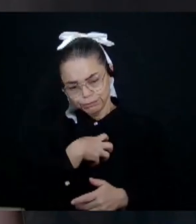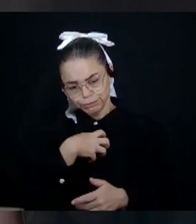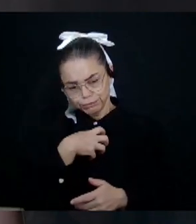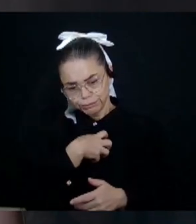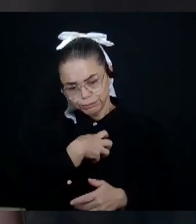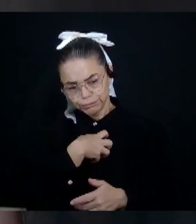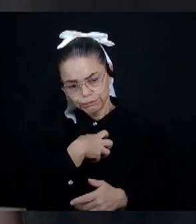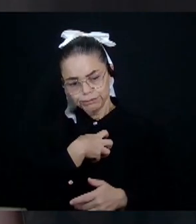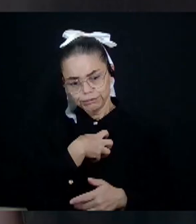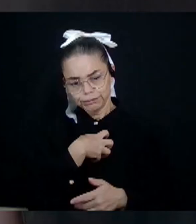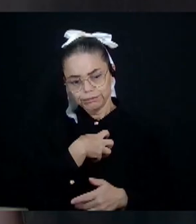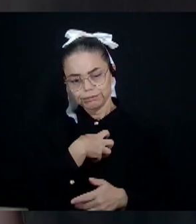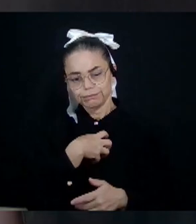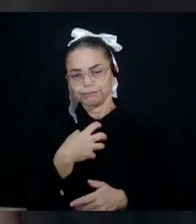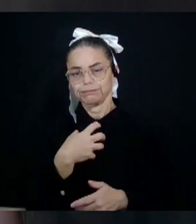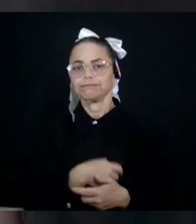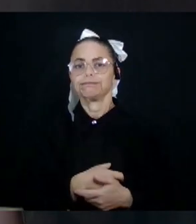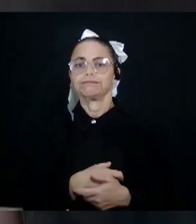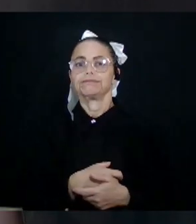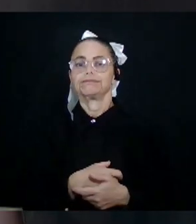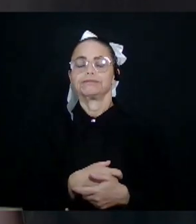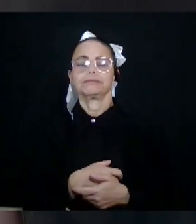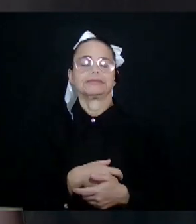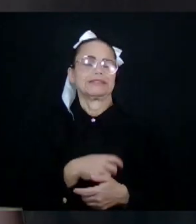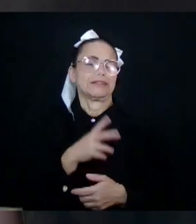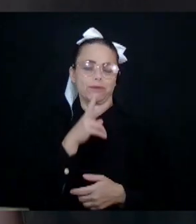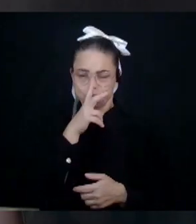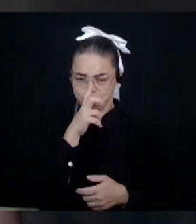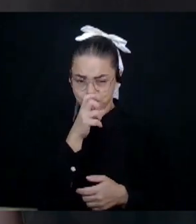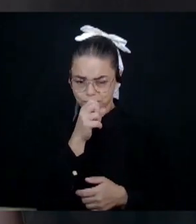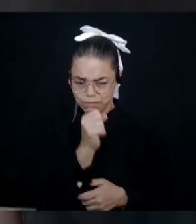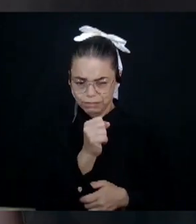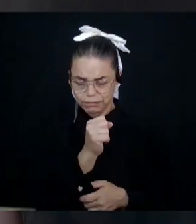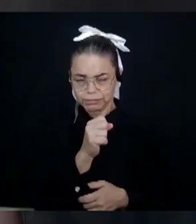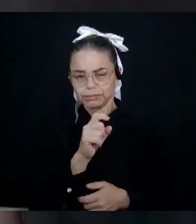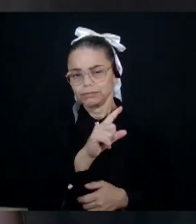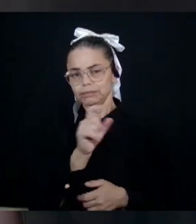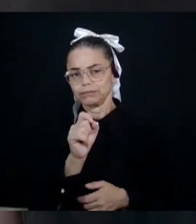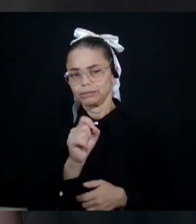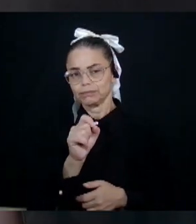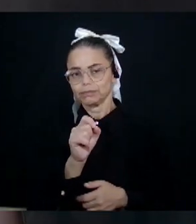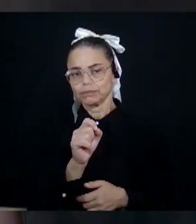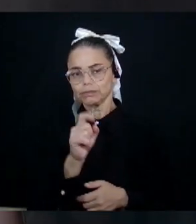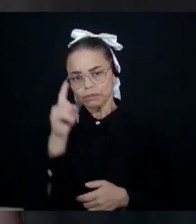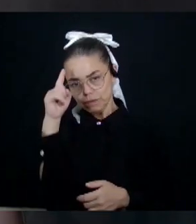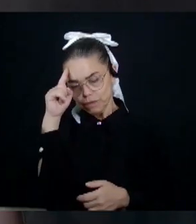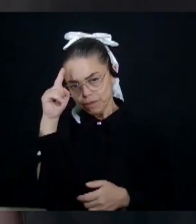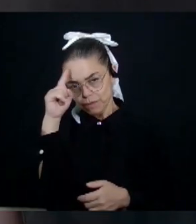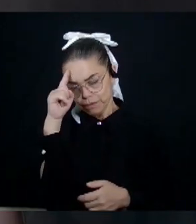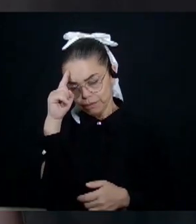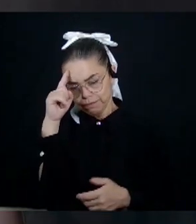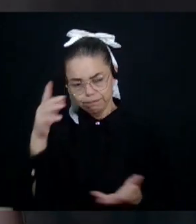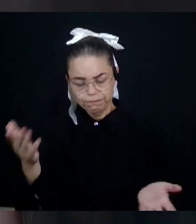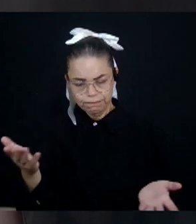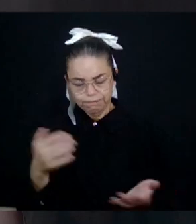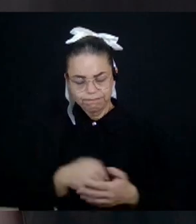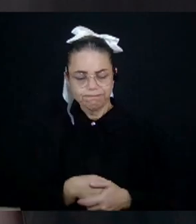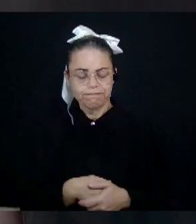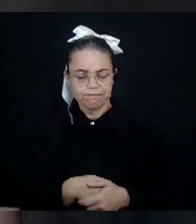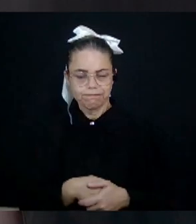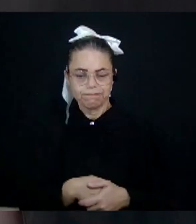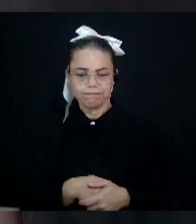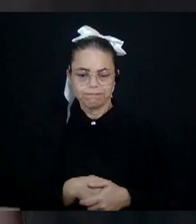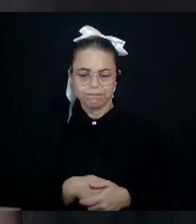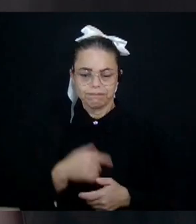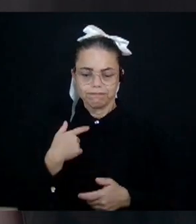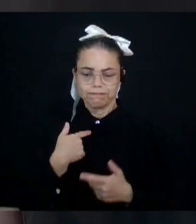esses sentimentos tão intensos, né? O que é que tem na minha rotina que apesar de eu estar fazendo coisas